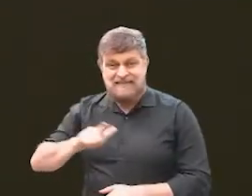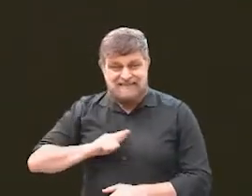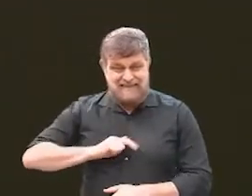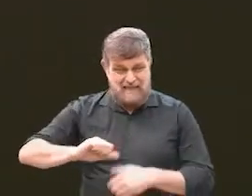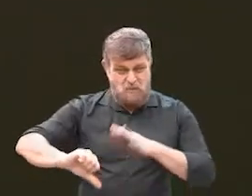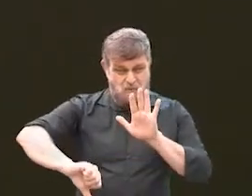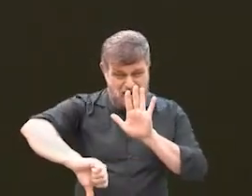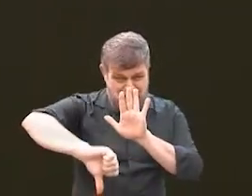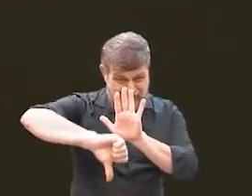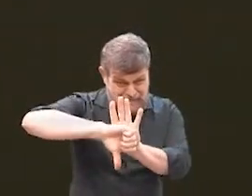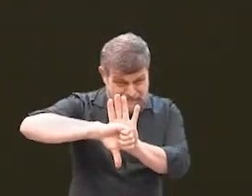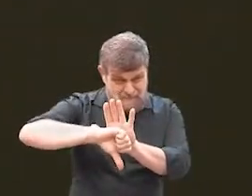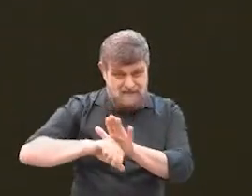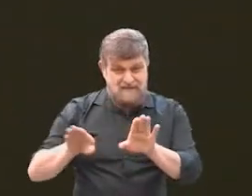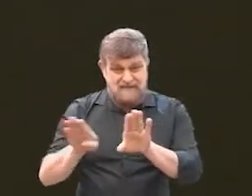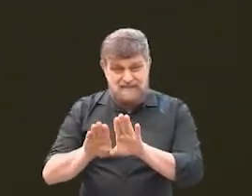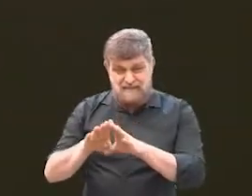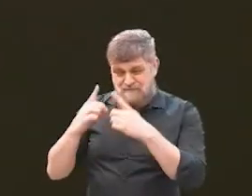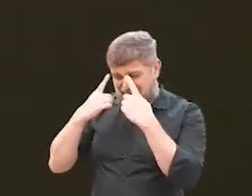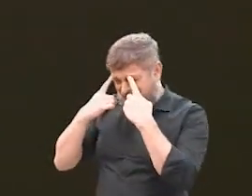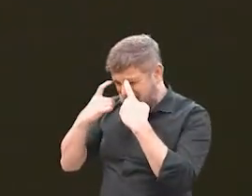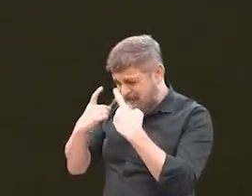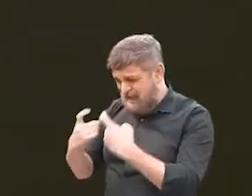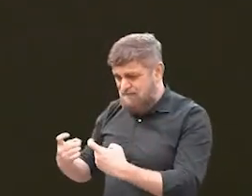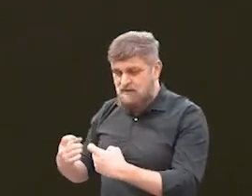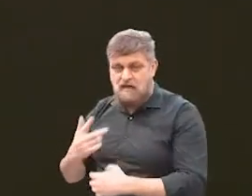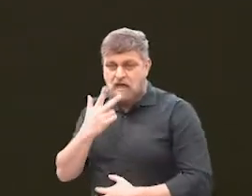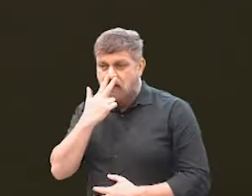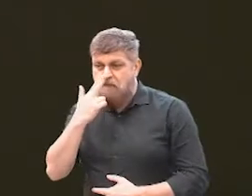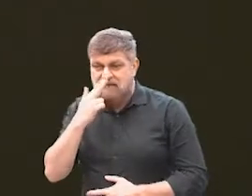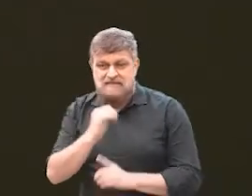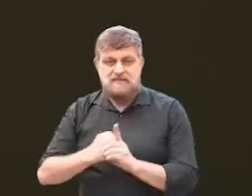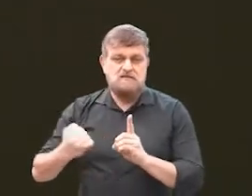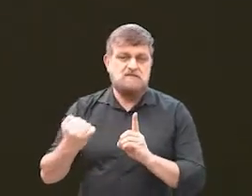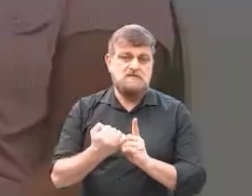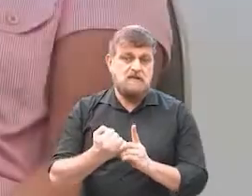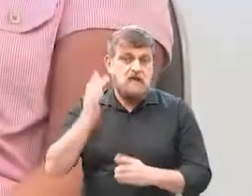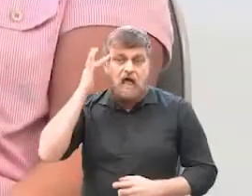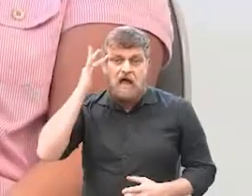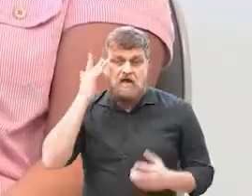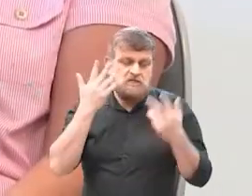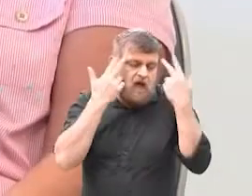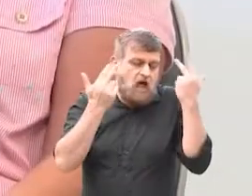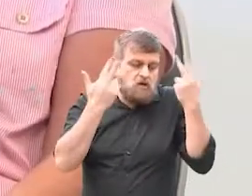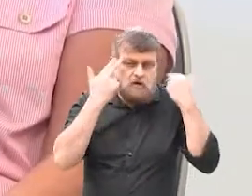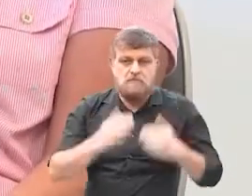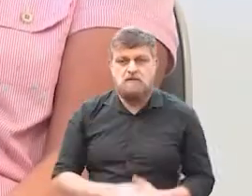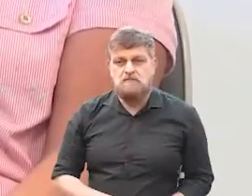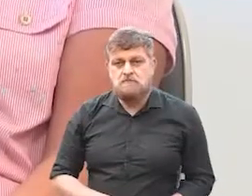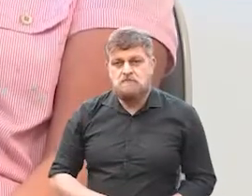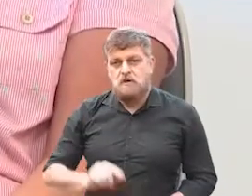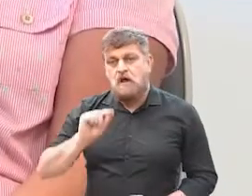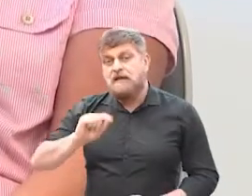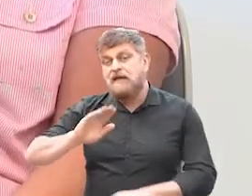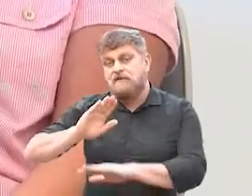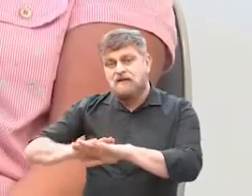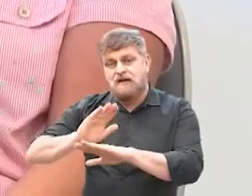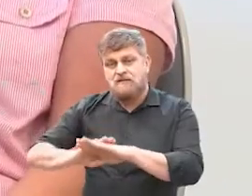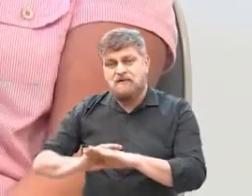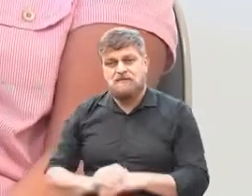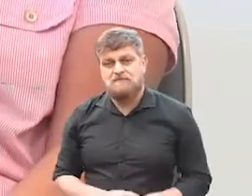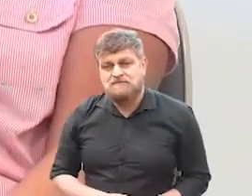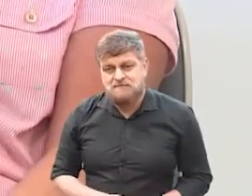cometer crime, faz com que essa violência seja normalizada na sociedade. Quem faz isso não percebe que